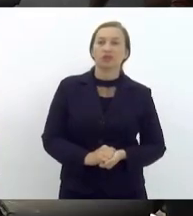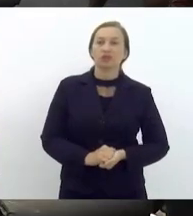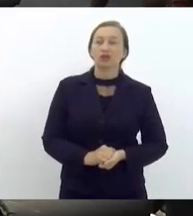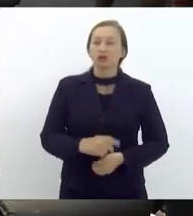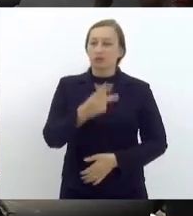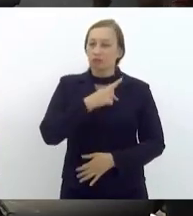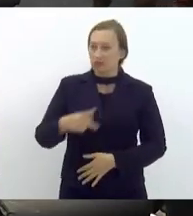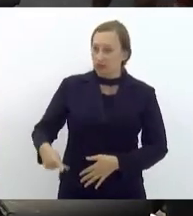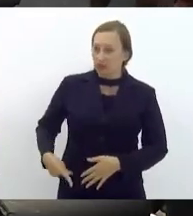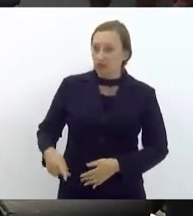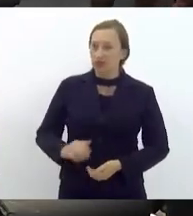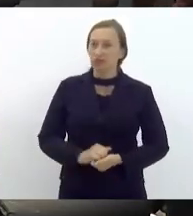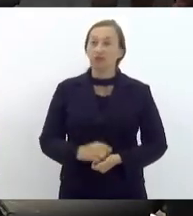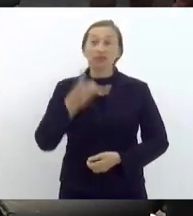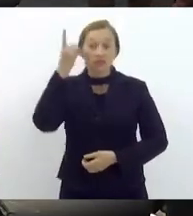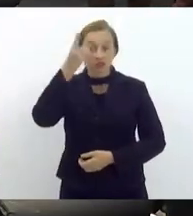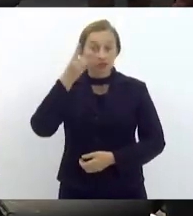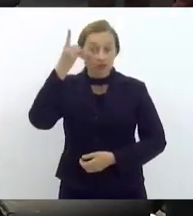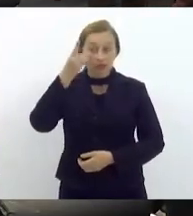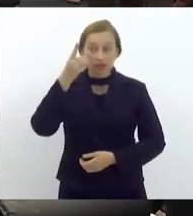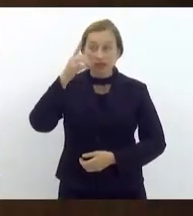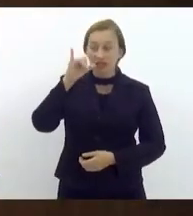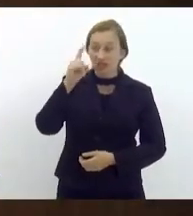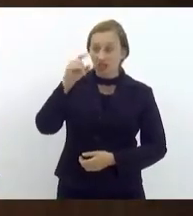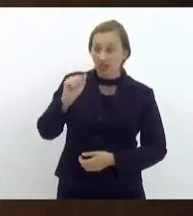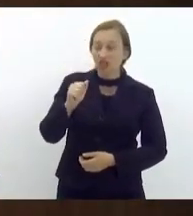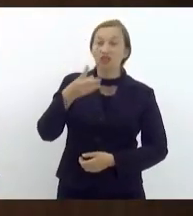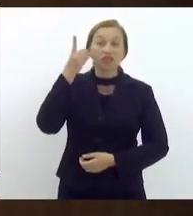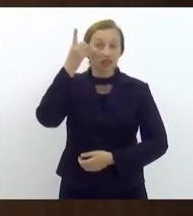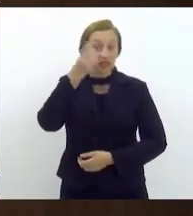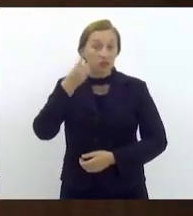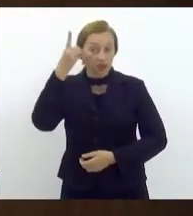Presidente Deputado da Índia por favor